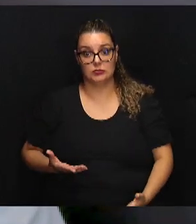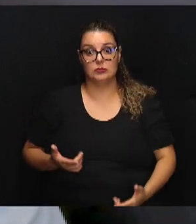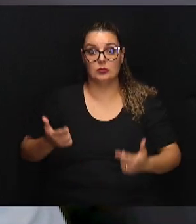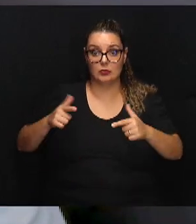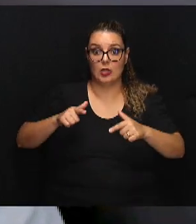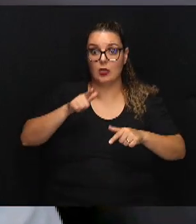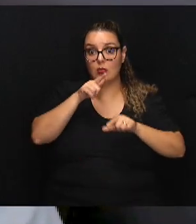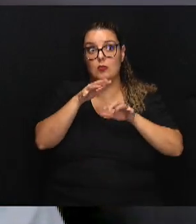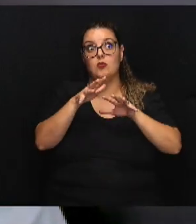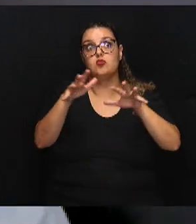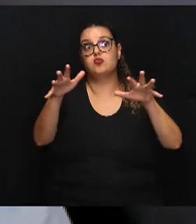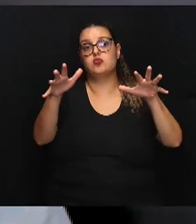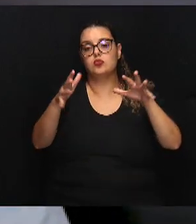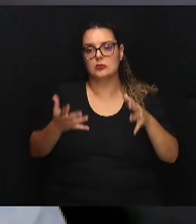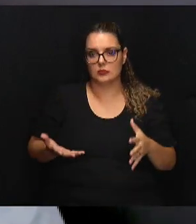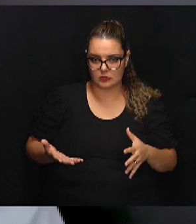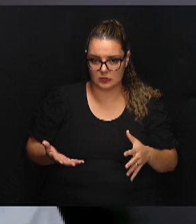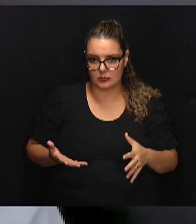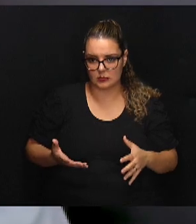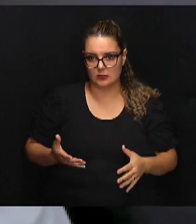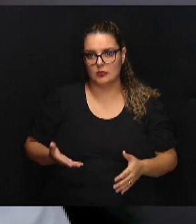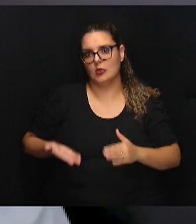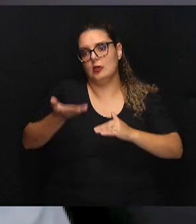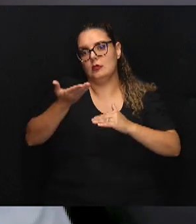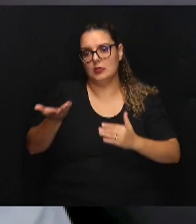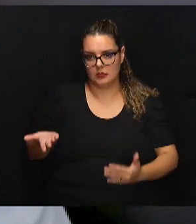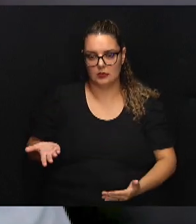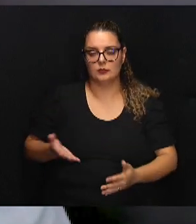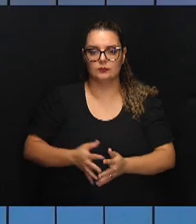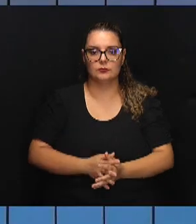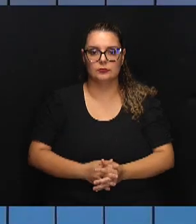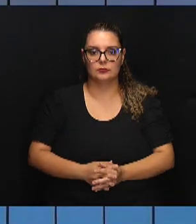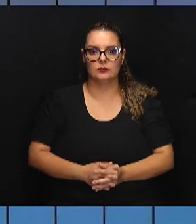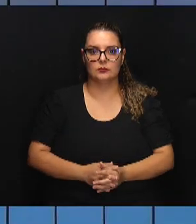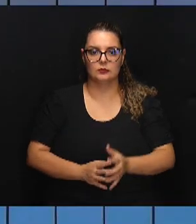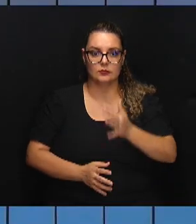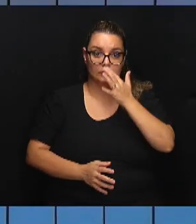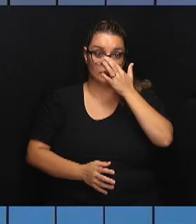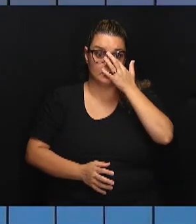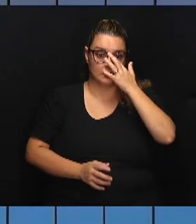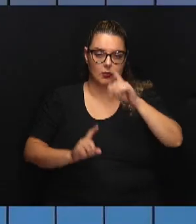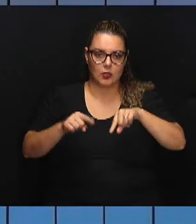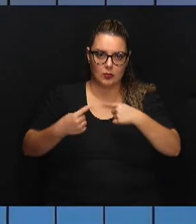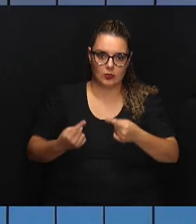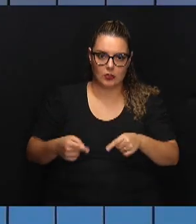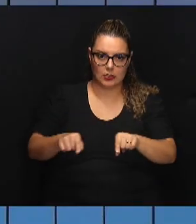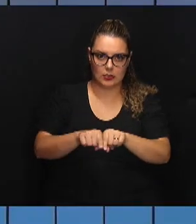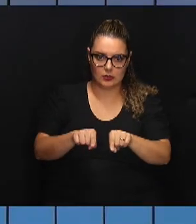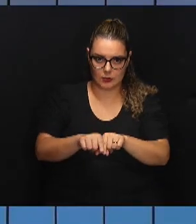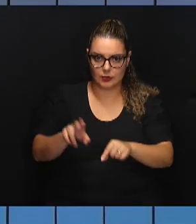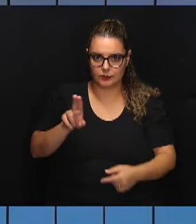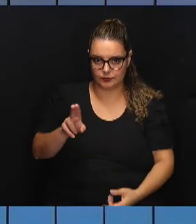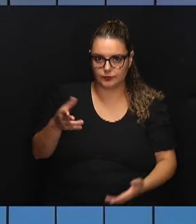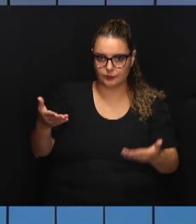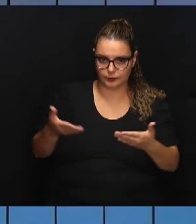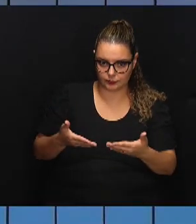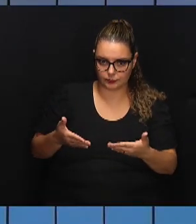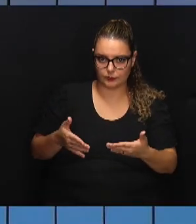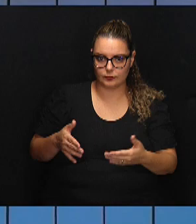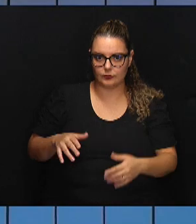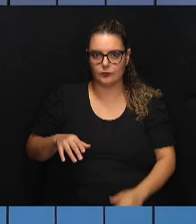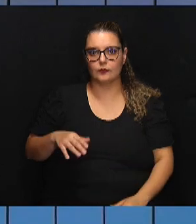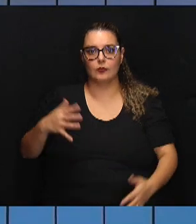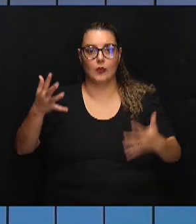ficar extremamente com a umidade elevada, né? Um outro utensílio muito utilizado agora no verão são